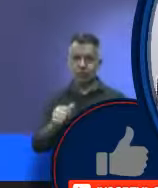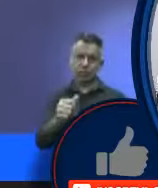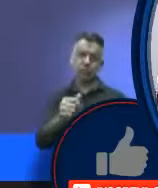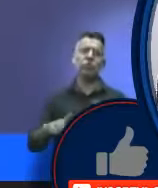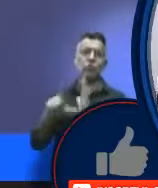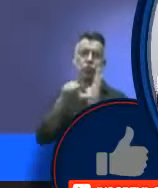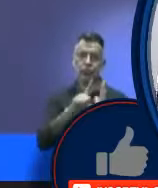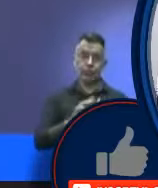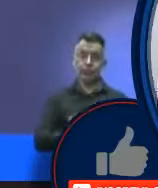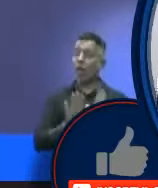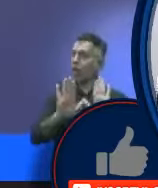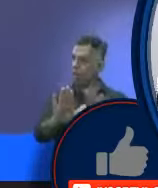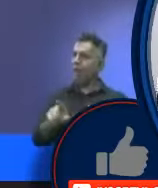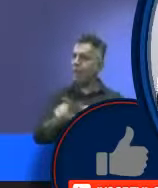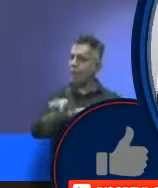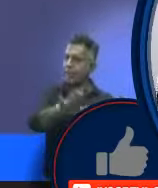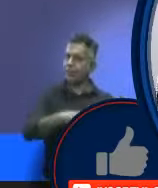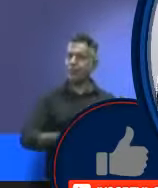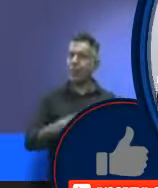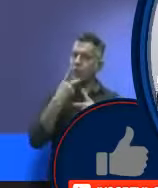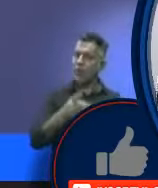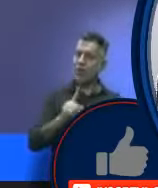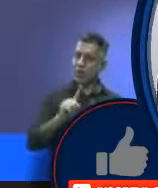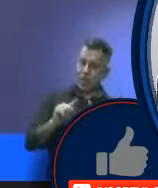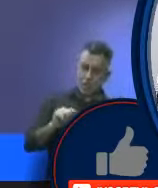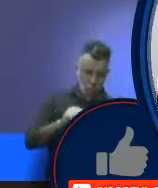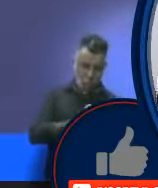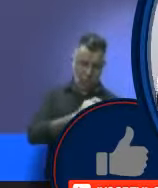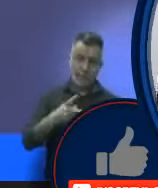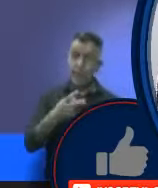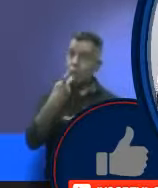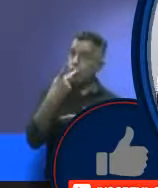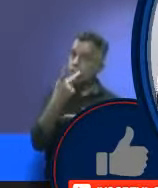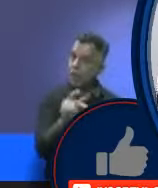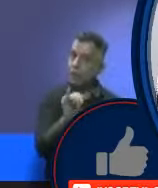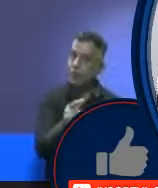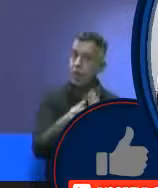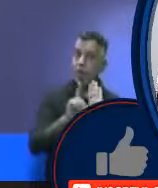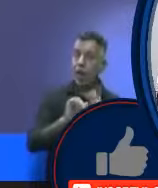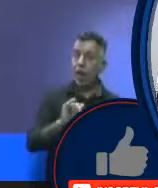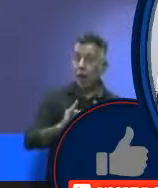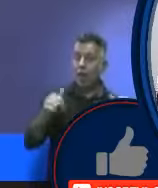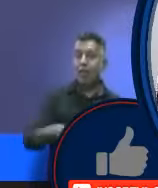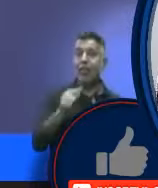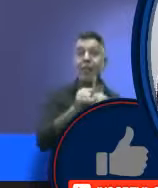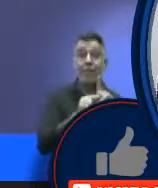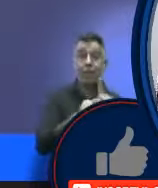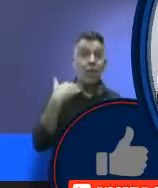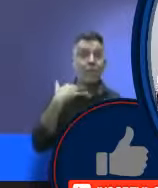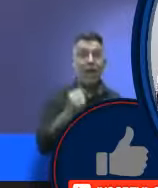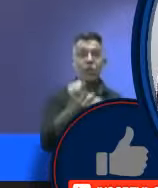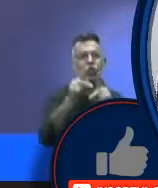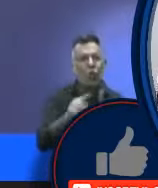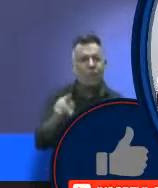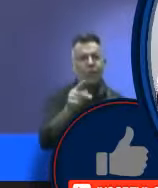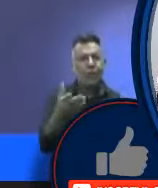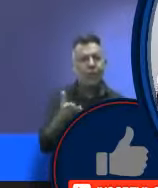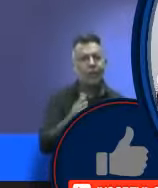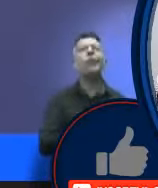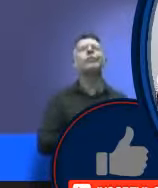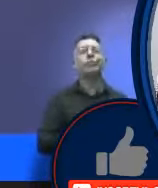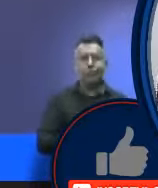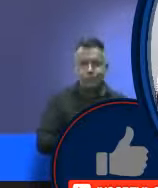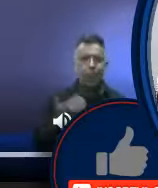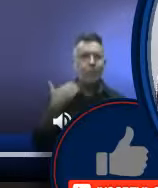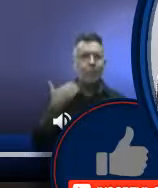ecossistema. Ah, e por falar em Super App, preciso dizer que lançamos nesse mês o Bank Shop. No